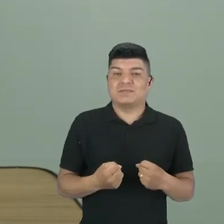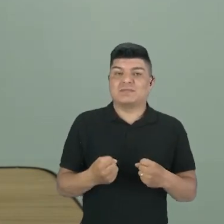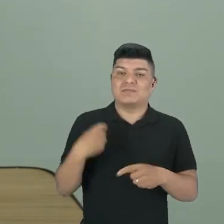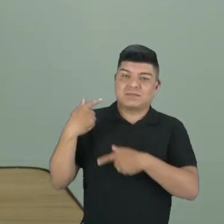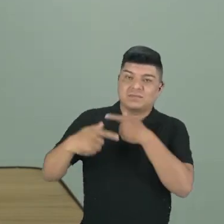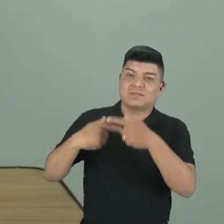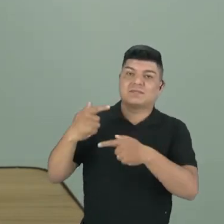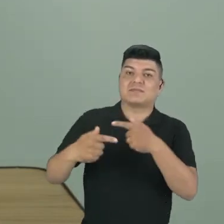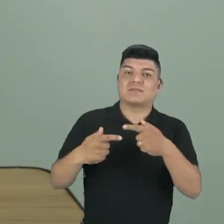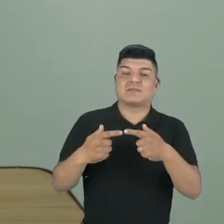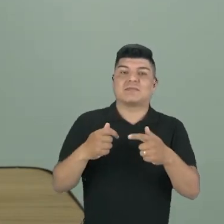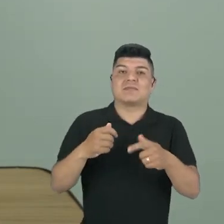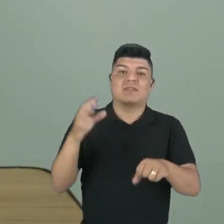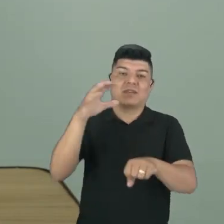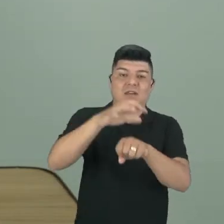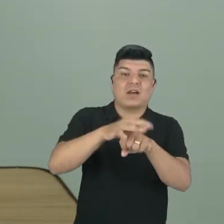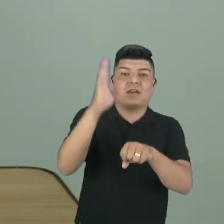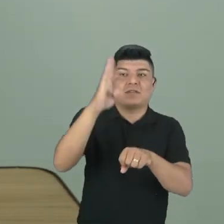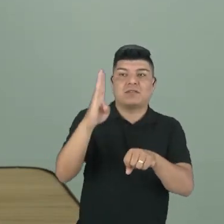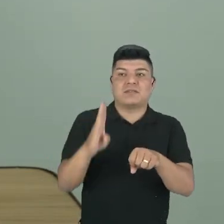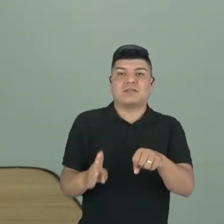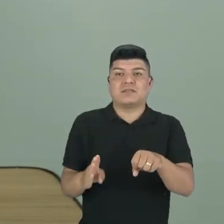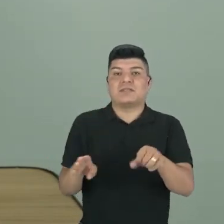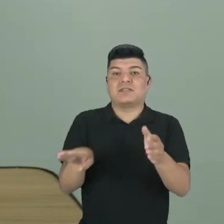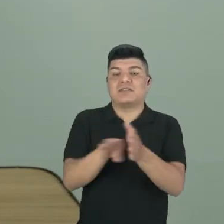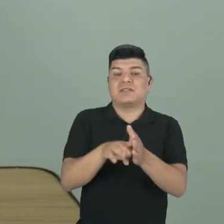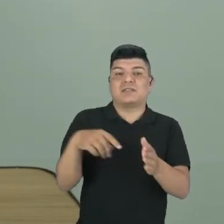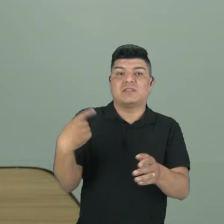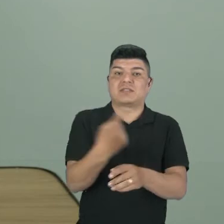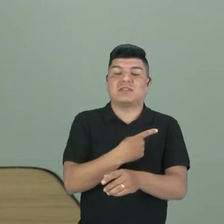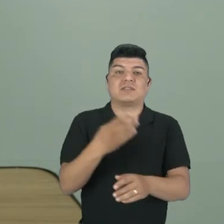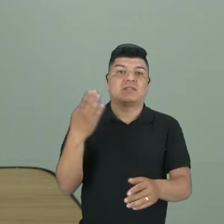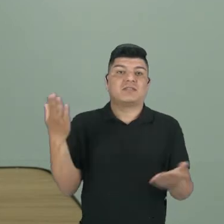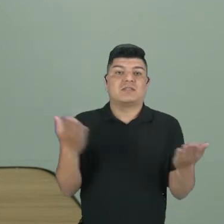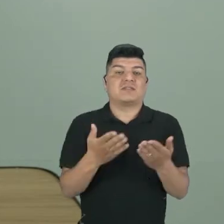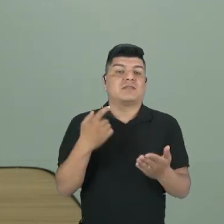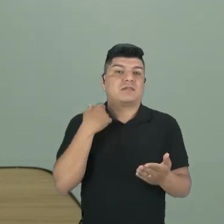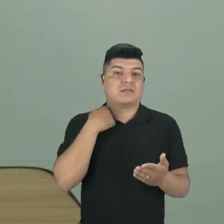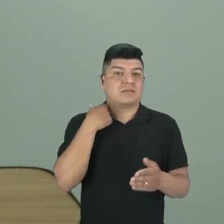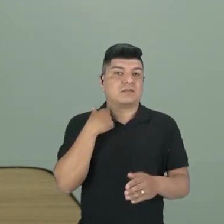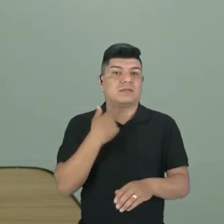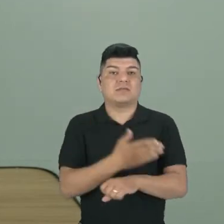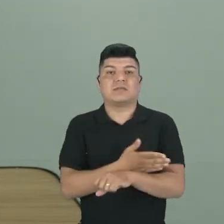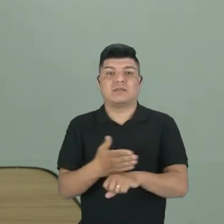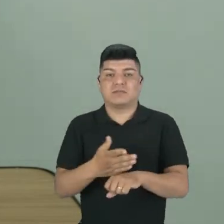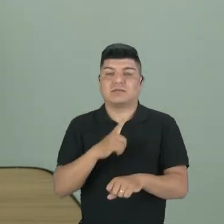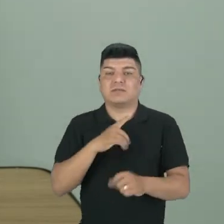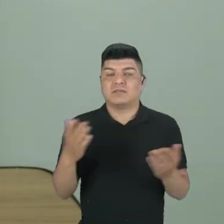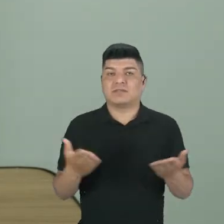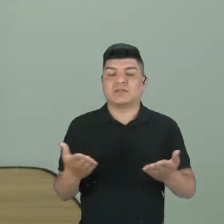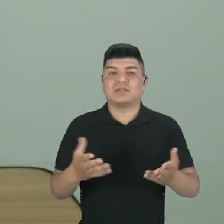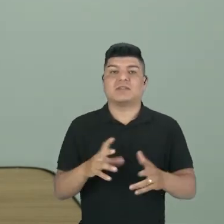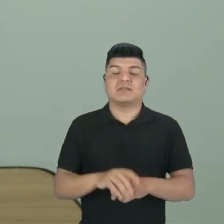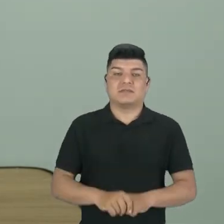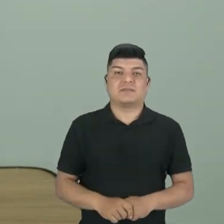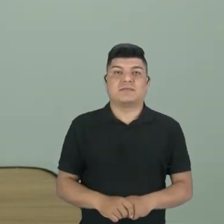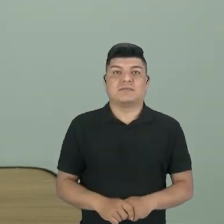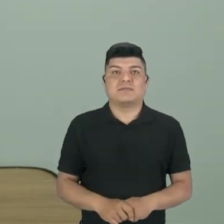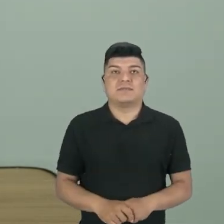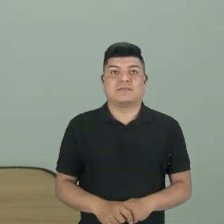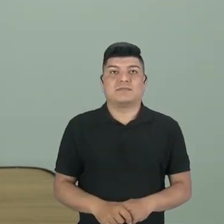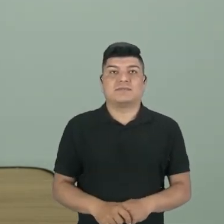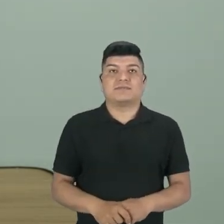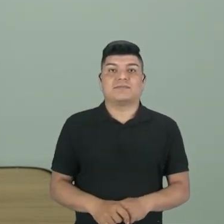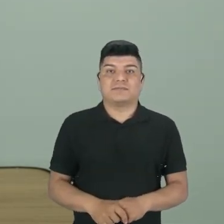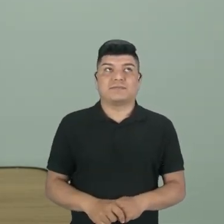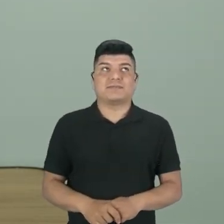que permitiu a colonização do Brasil até chegar nos nossos dias, né, esses hábitos que nós temos hoje, tá?